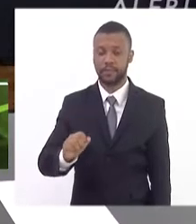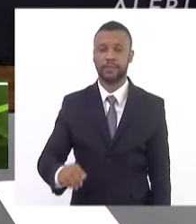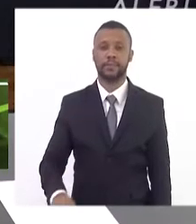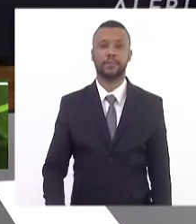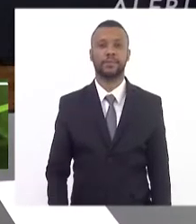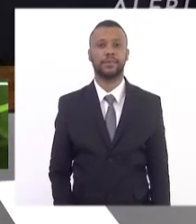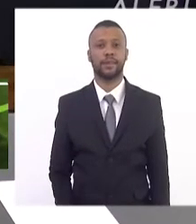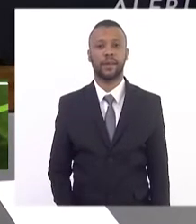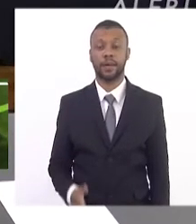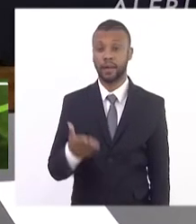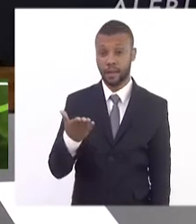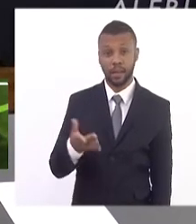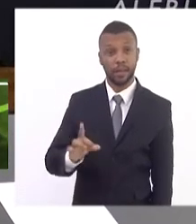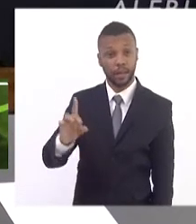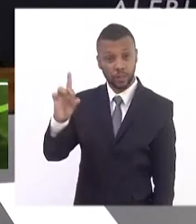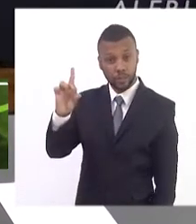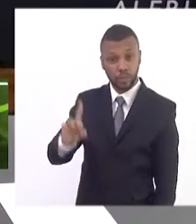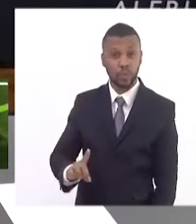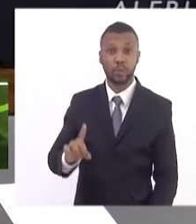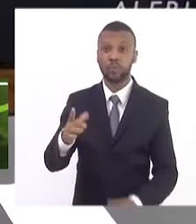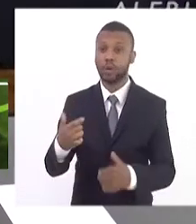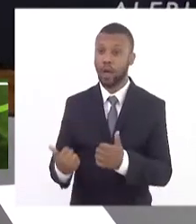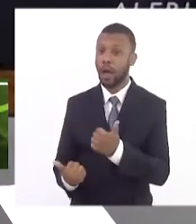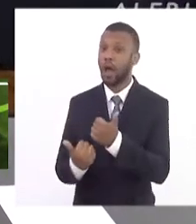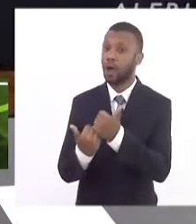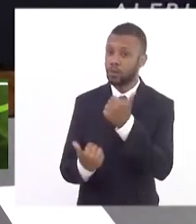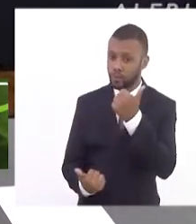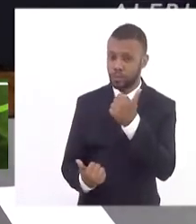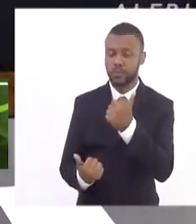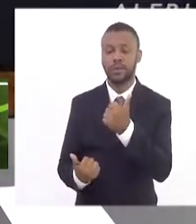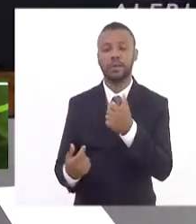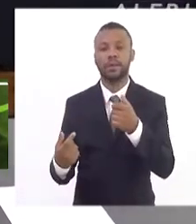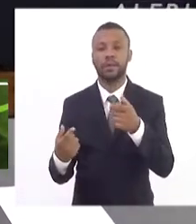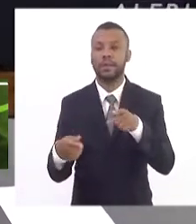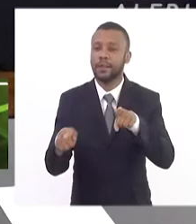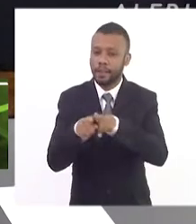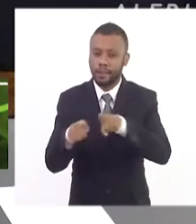a diretora adjunta do INEA.